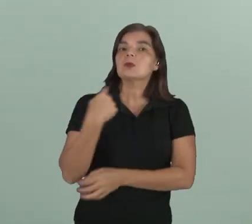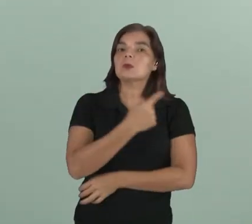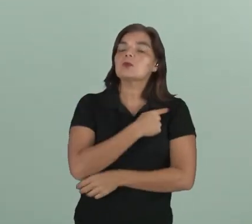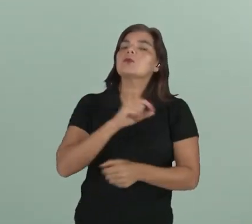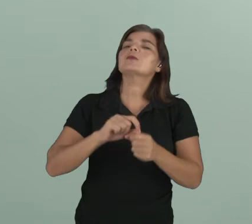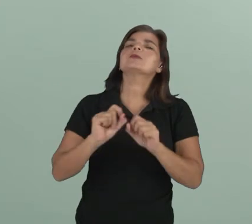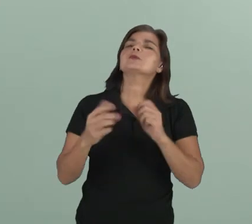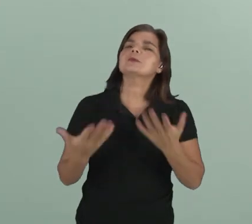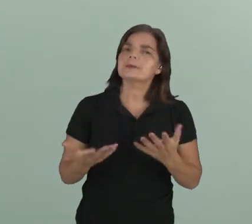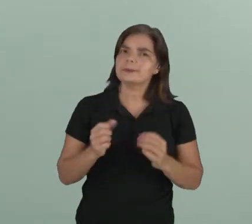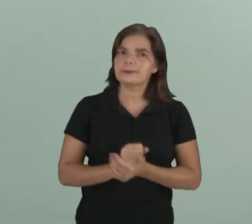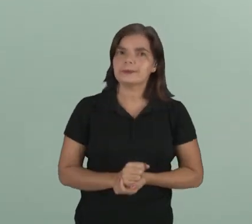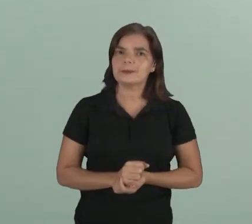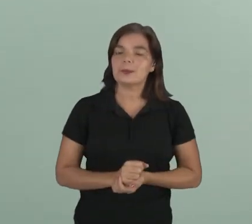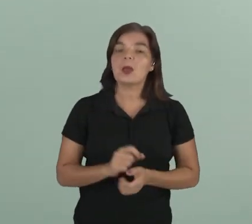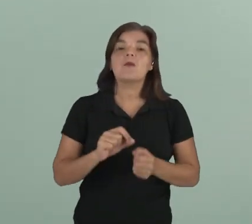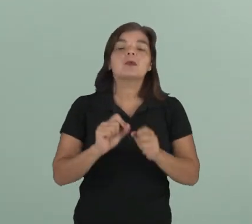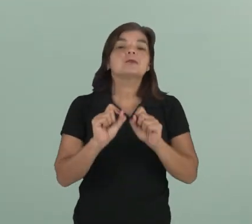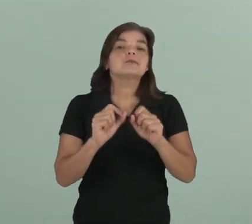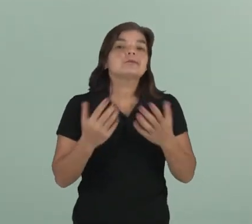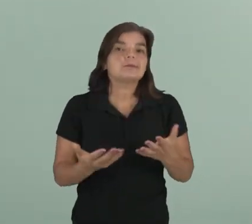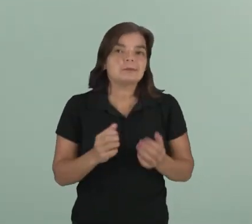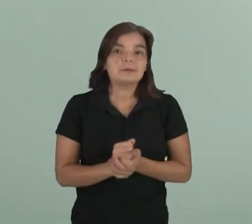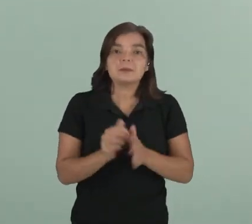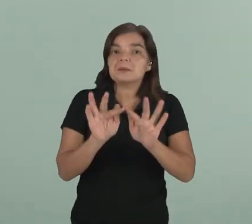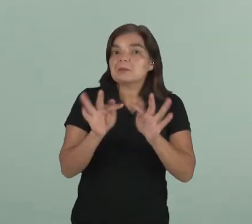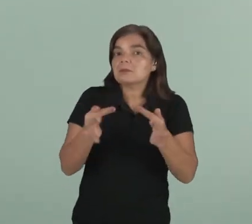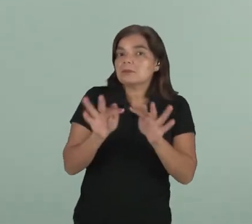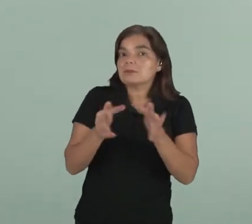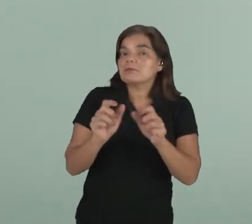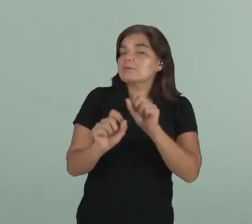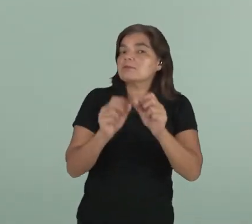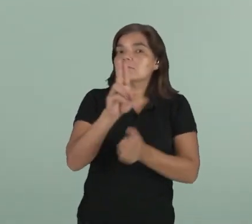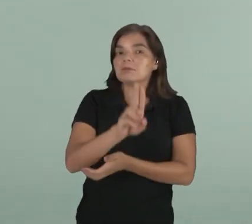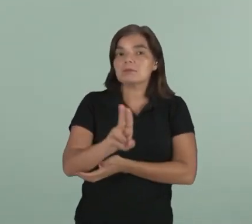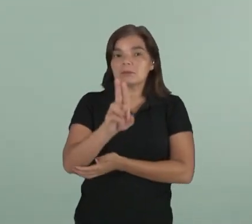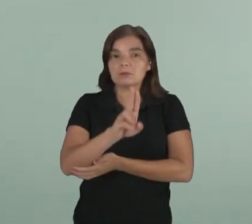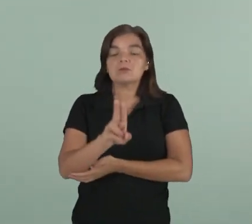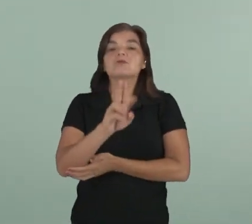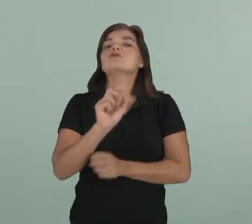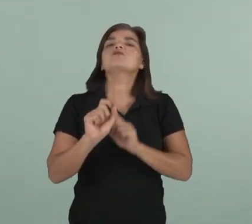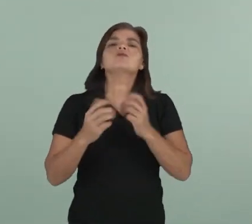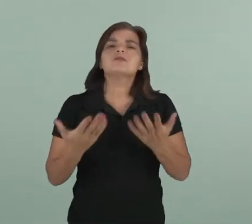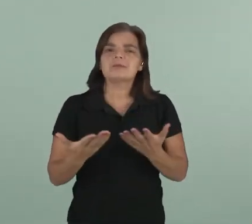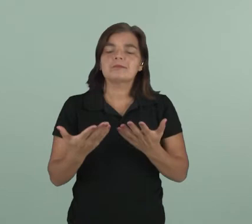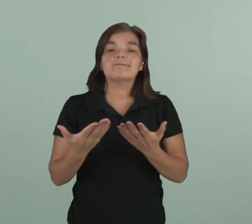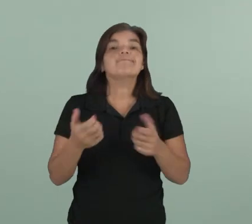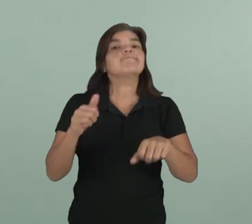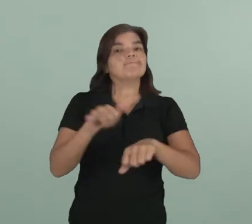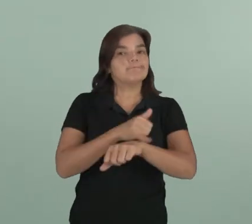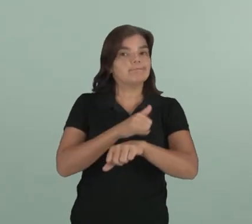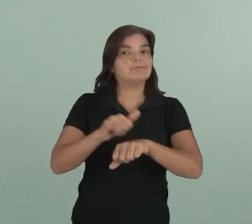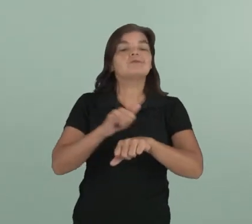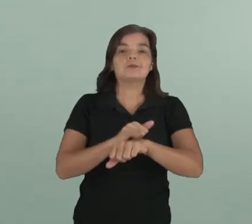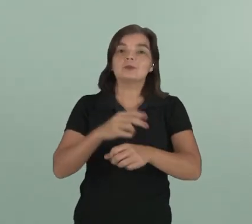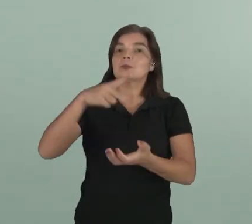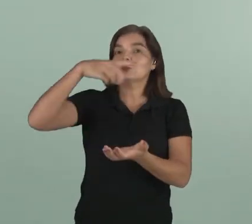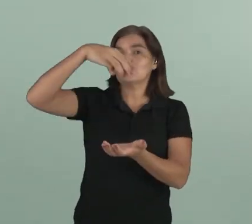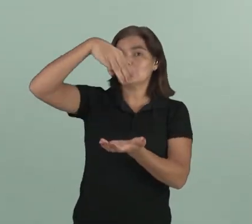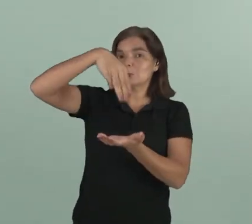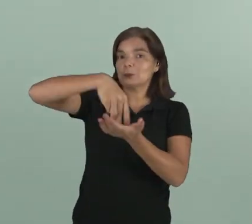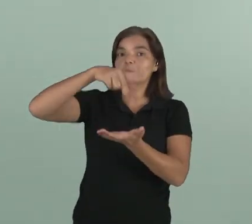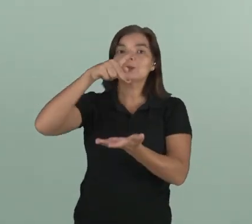vão fazer? Ou seja, o que é que elas fazem? Simplesmente, elas utilizam de estratégias de